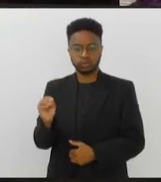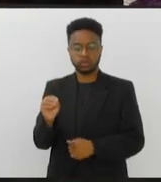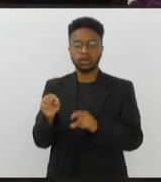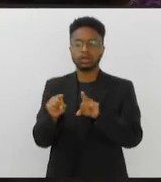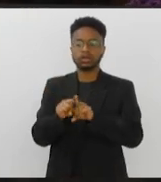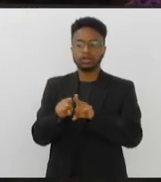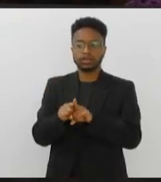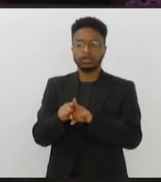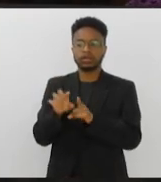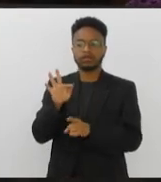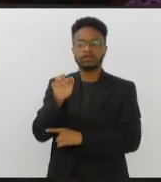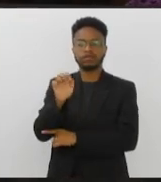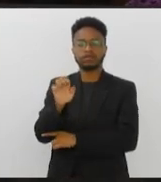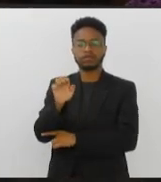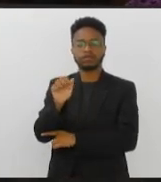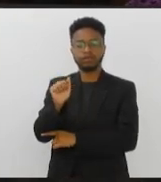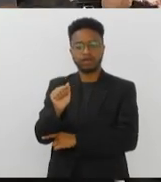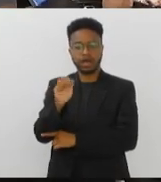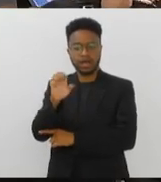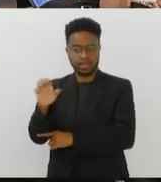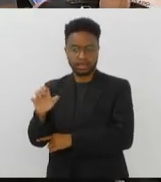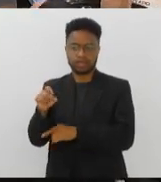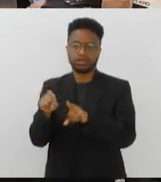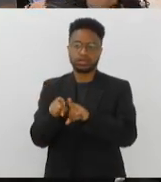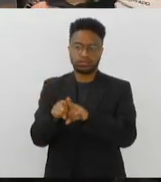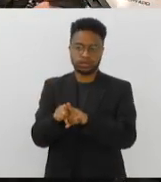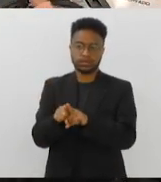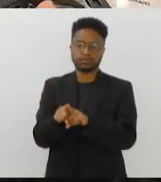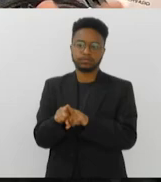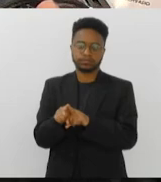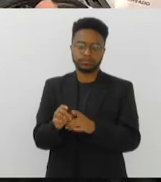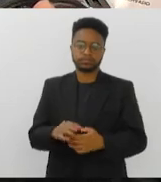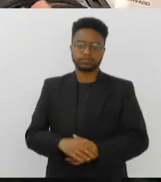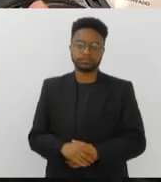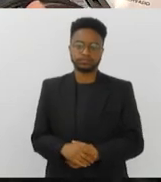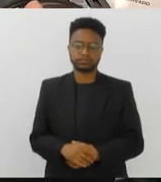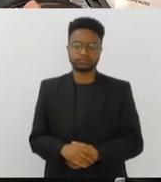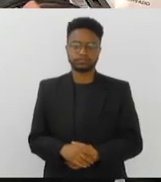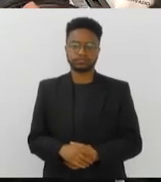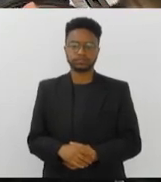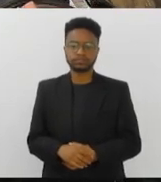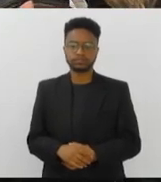o Faé. Cadê o Faé? O Magricelinho. Ah, o Magricelinho, o Faé.